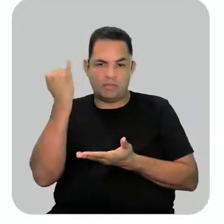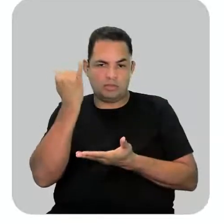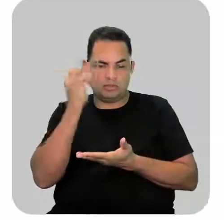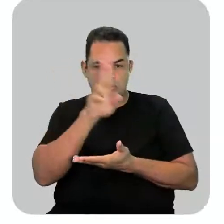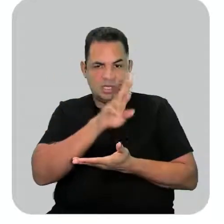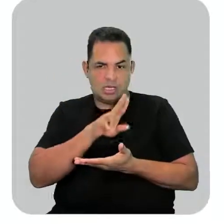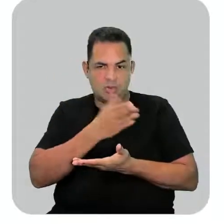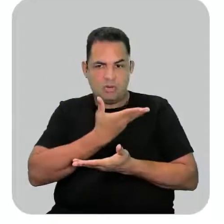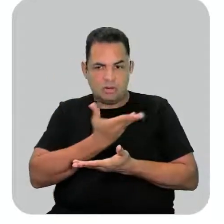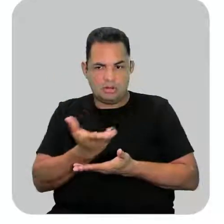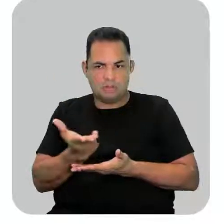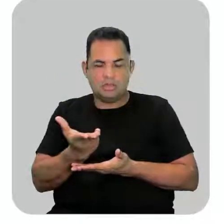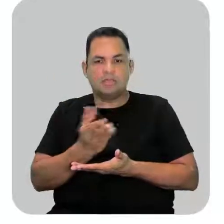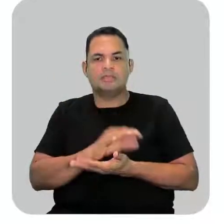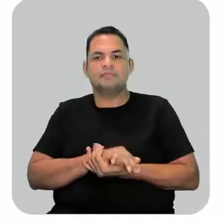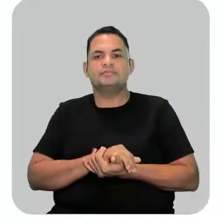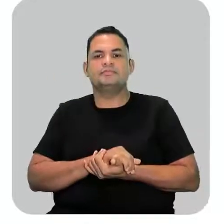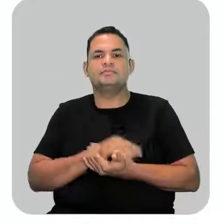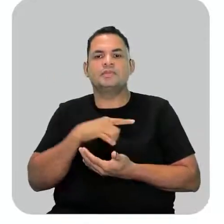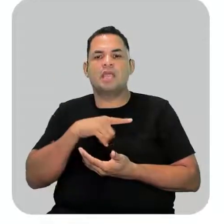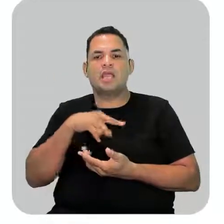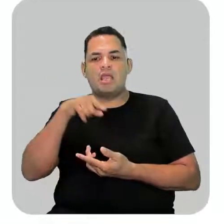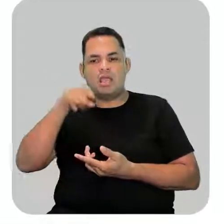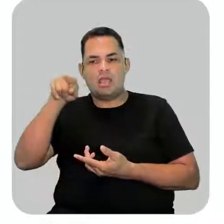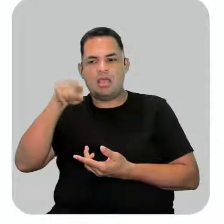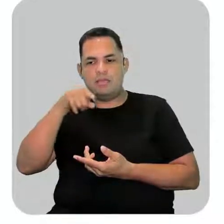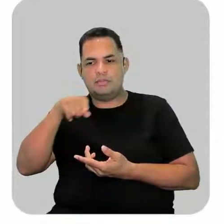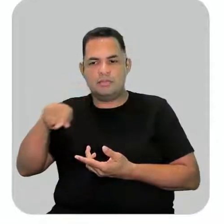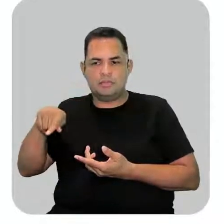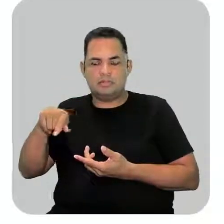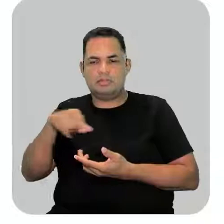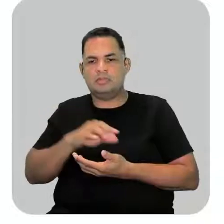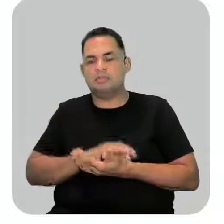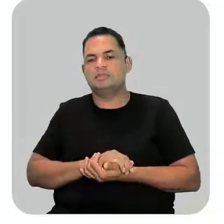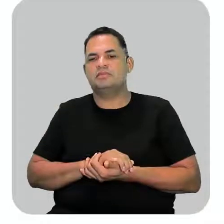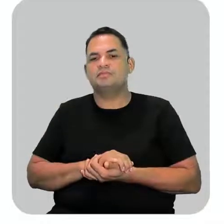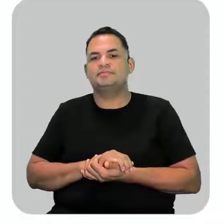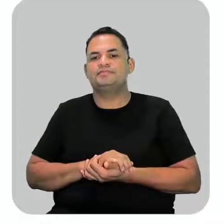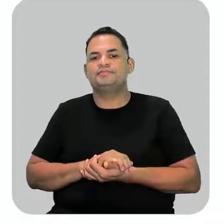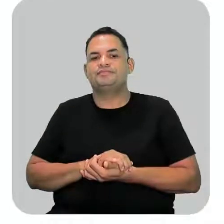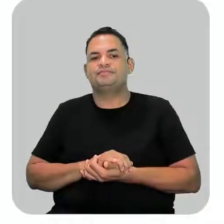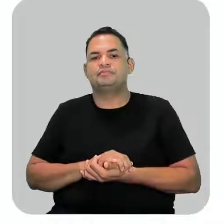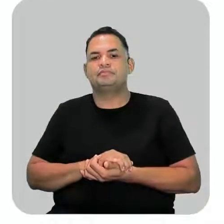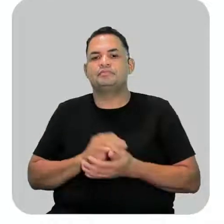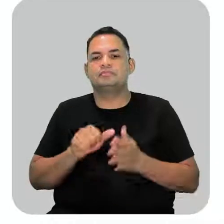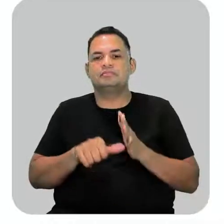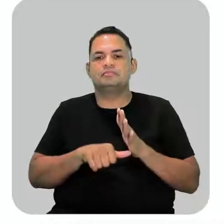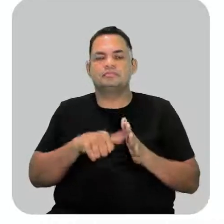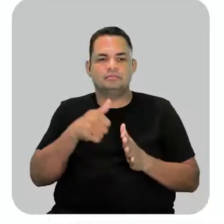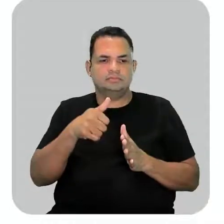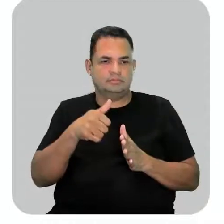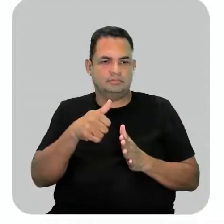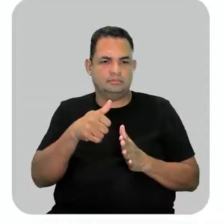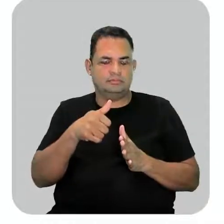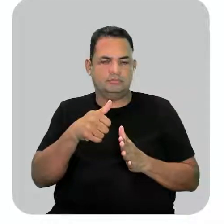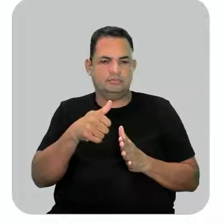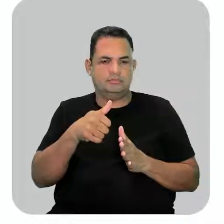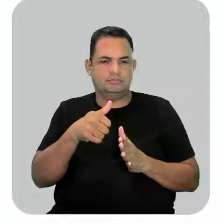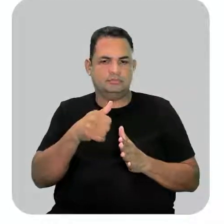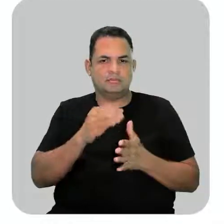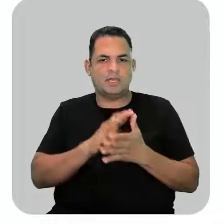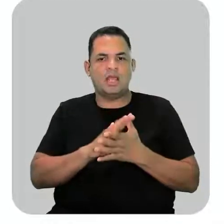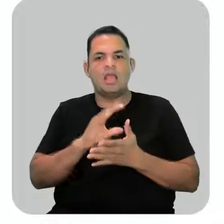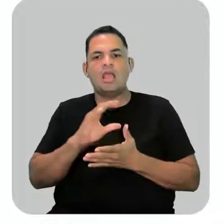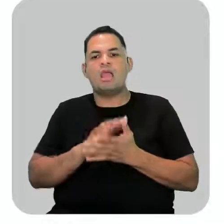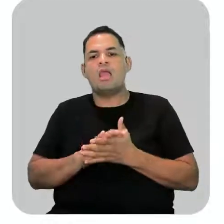também. Olha essa situação, tem ramificação. Então, a ramificação vai ser o primeiro a vir. Aonde a minha